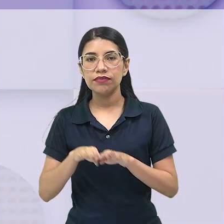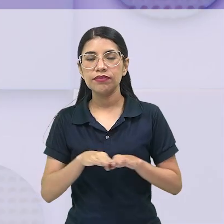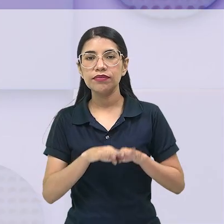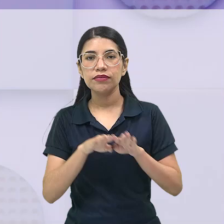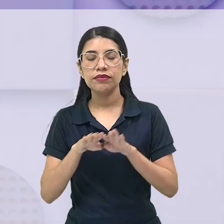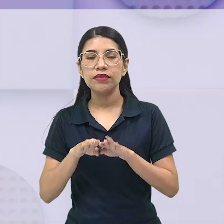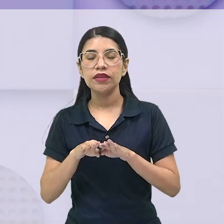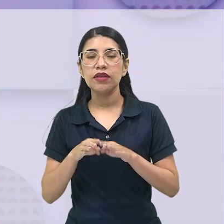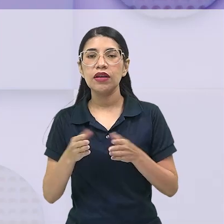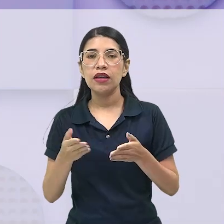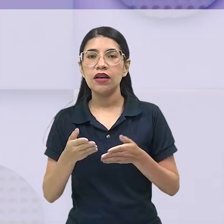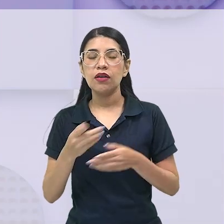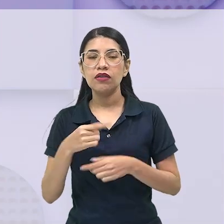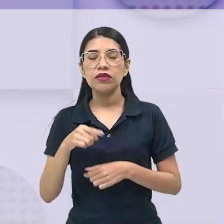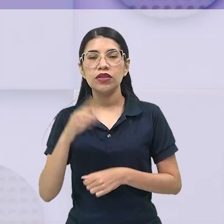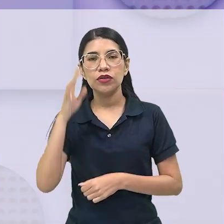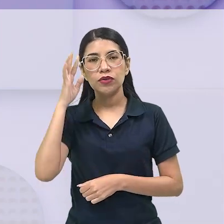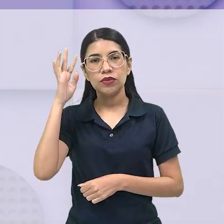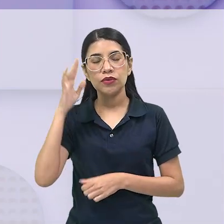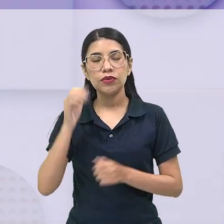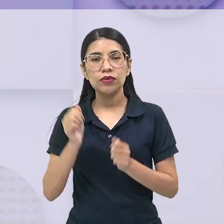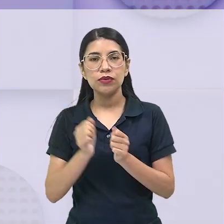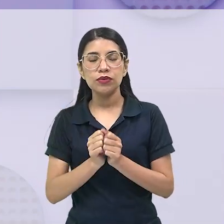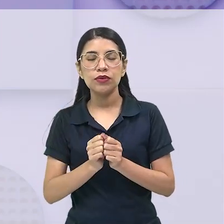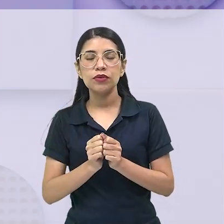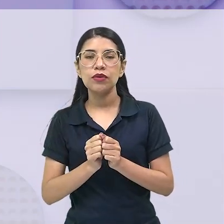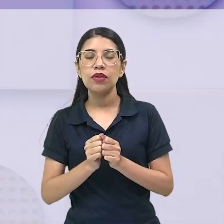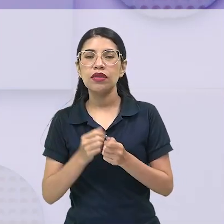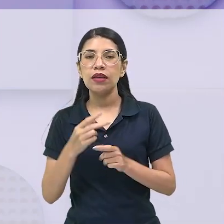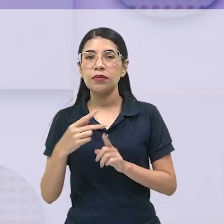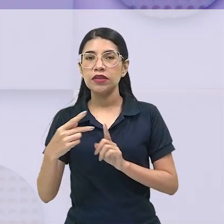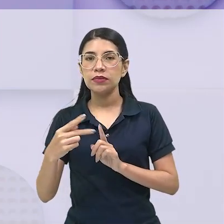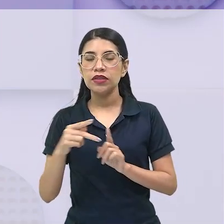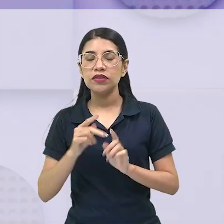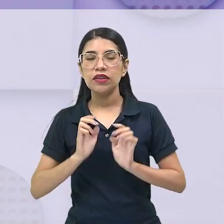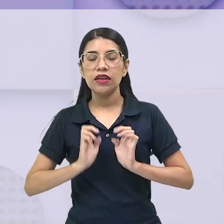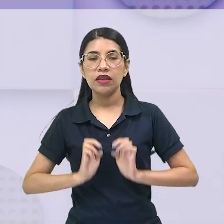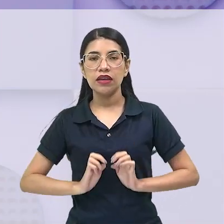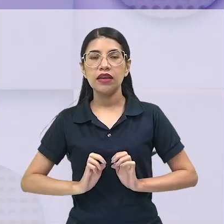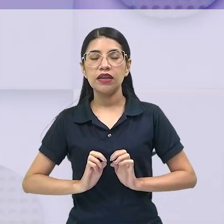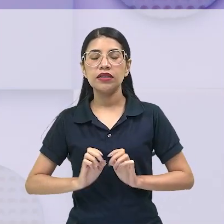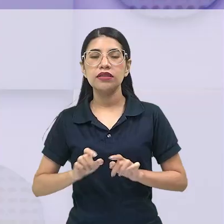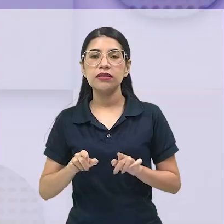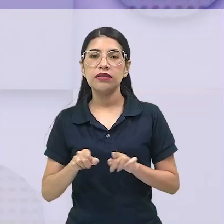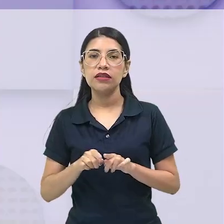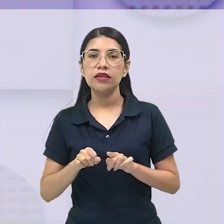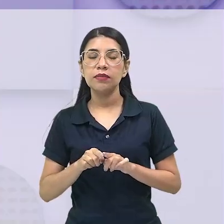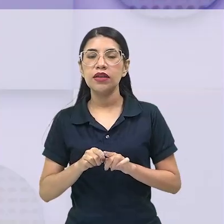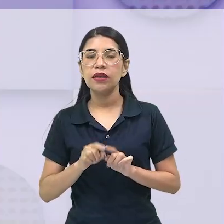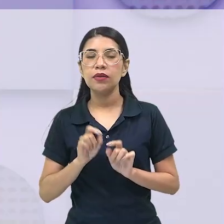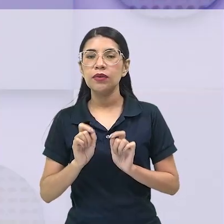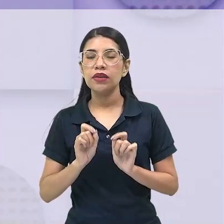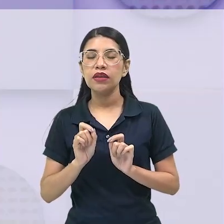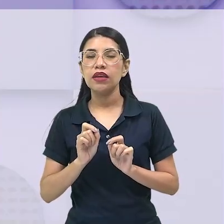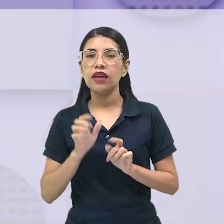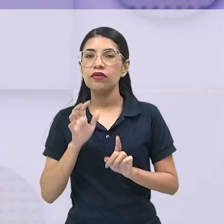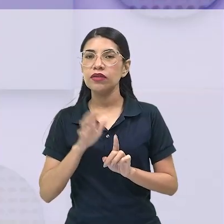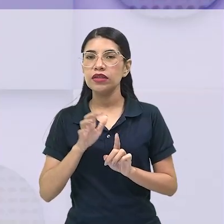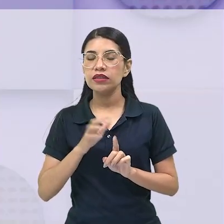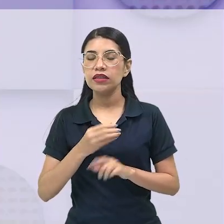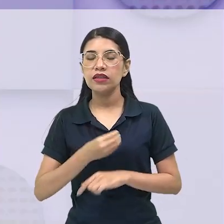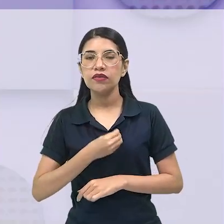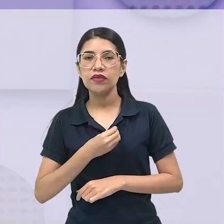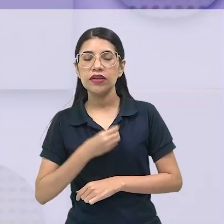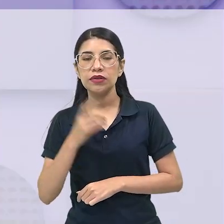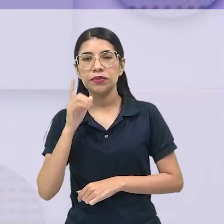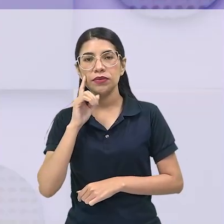Então, eu te convido para pensarmos juntos e juntas nessa dimensão da ética e as implicações dela no dia a dia da